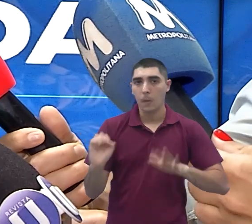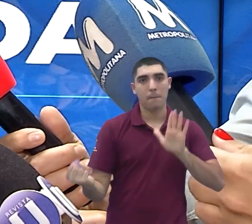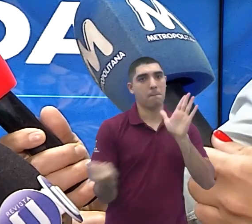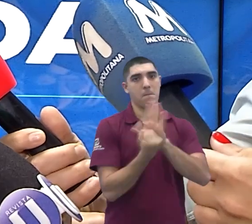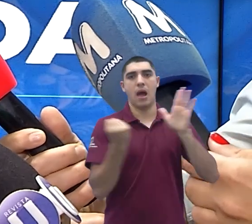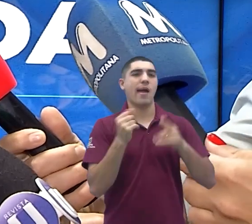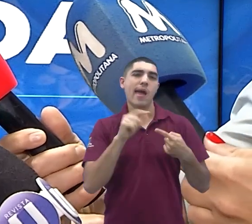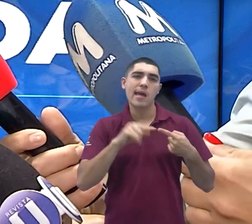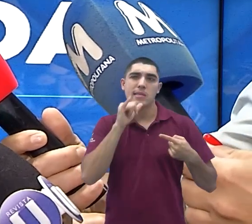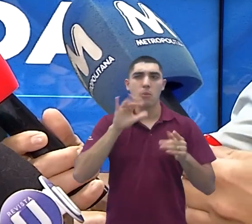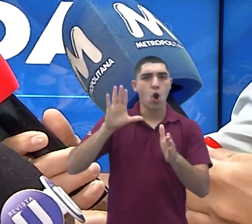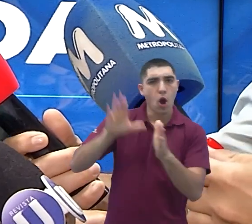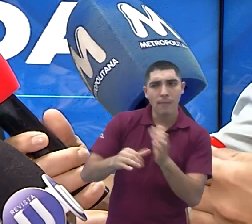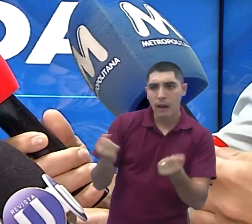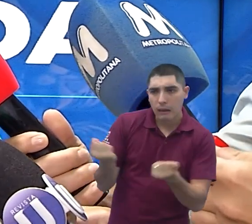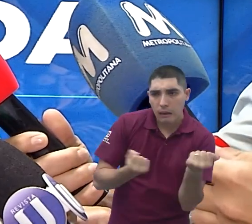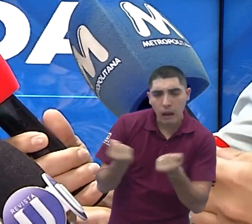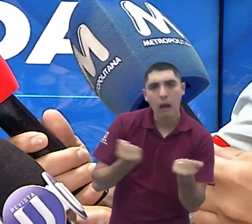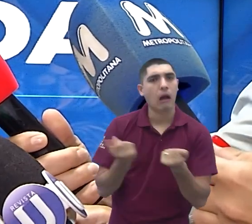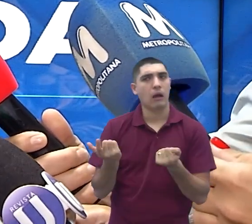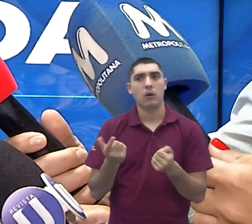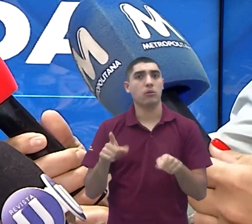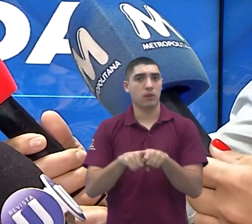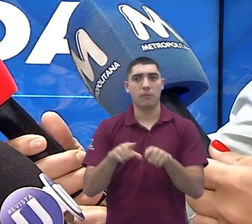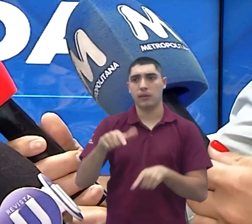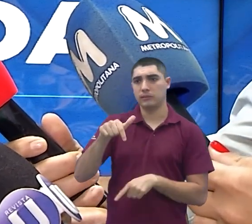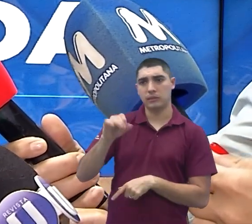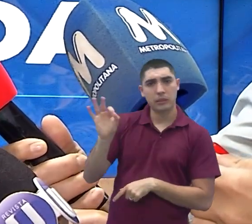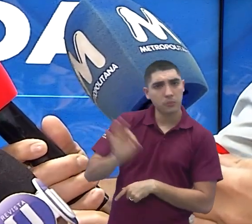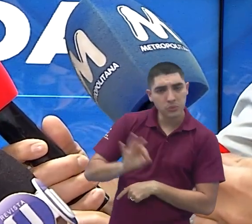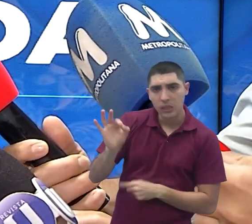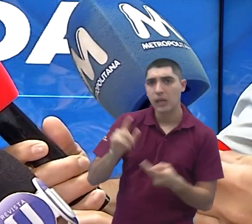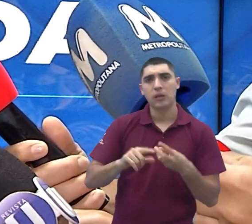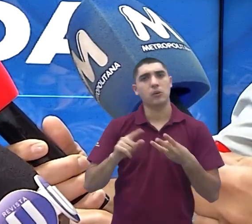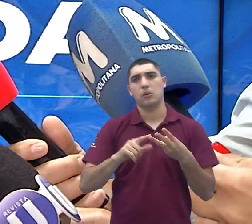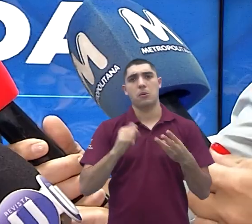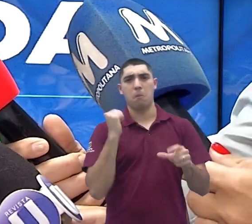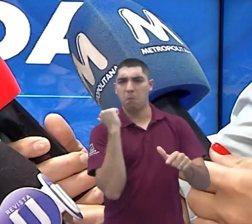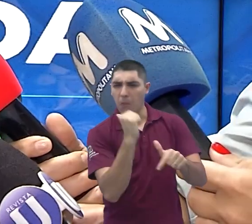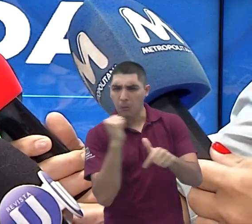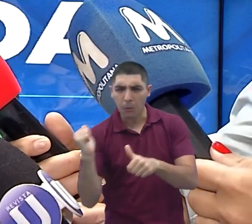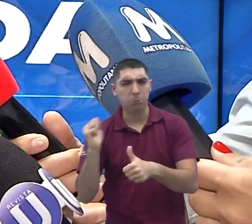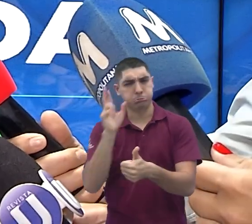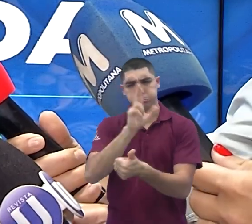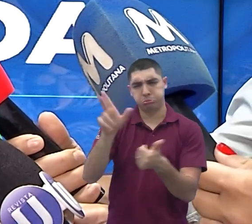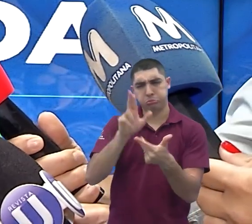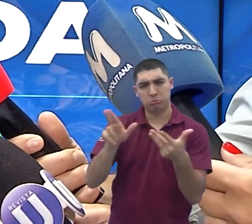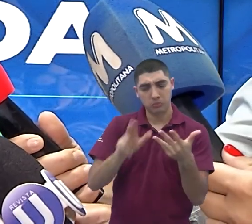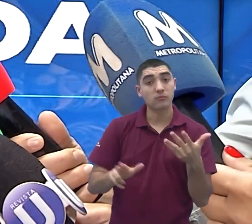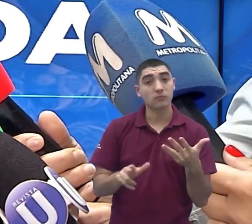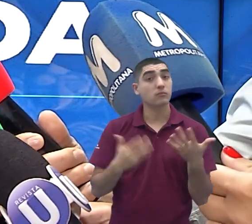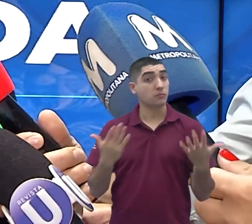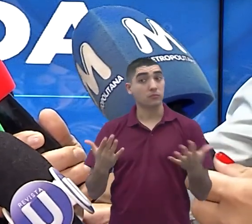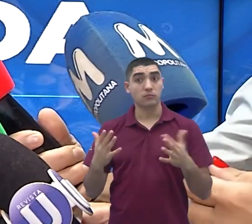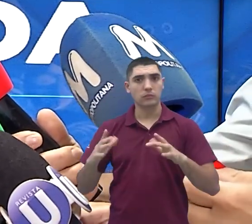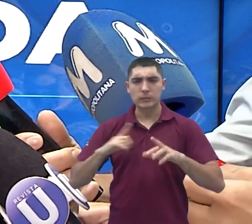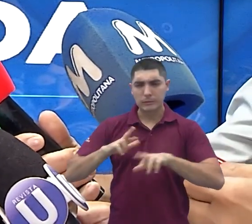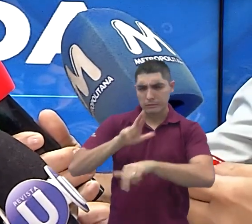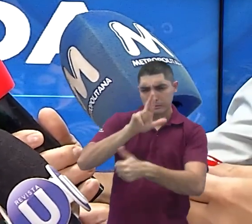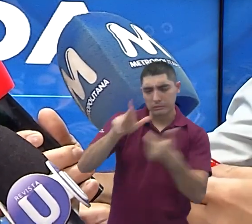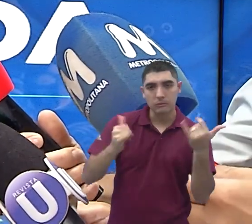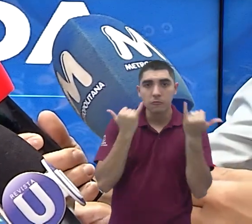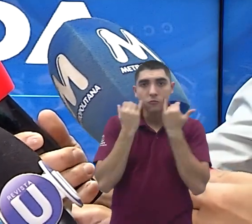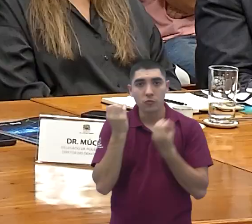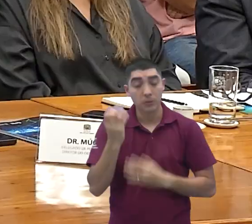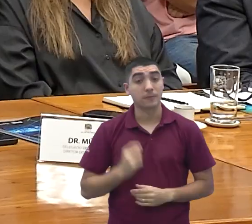queda histórica. Quando a gente fala de roubo de veículos, uma queda de mais de 80%, de furtos de veículo também, de homicídio, latrocínio, quer dizer, em todos